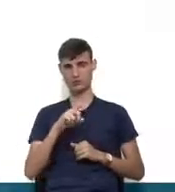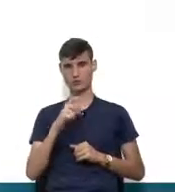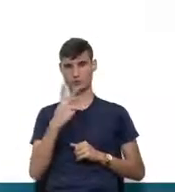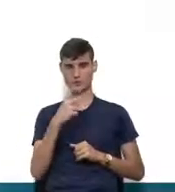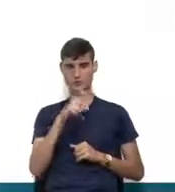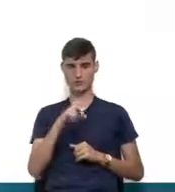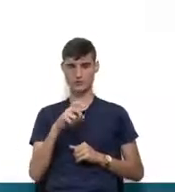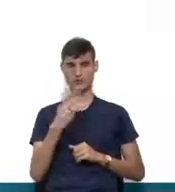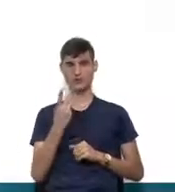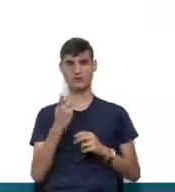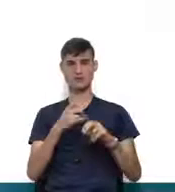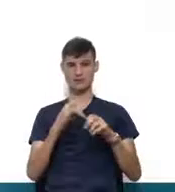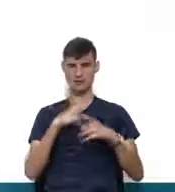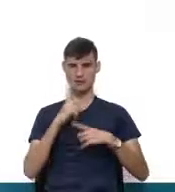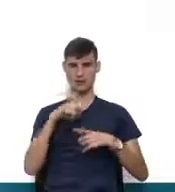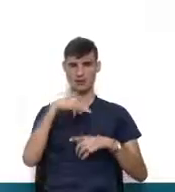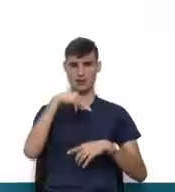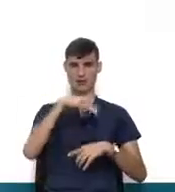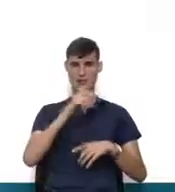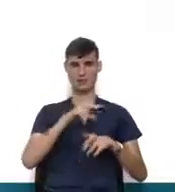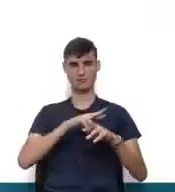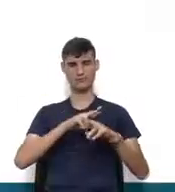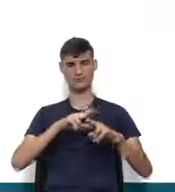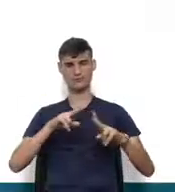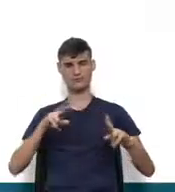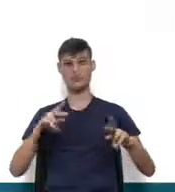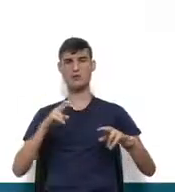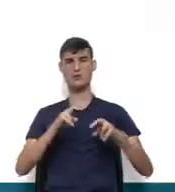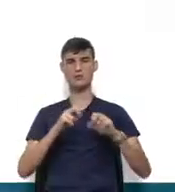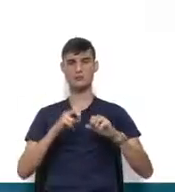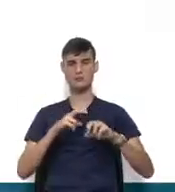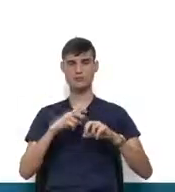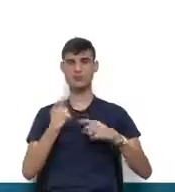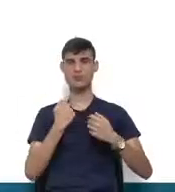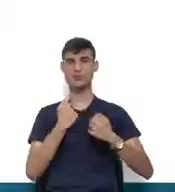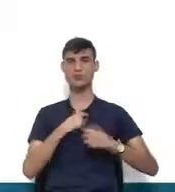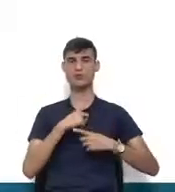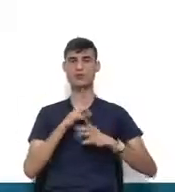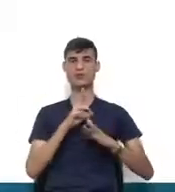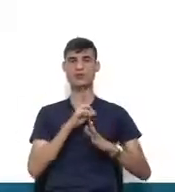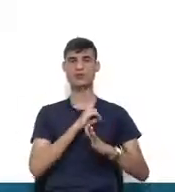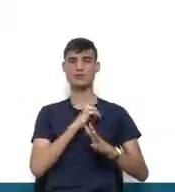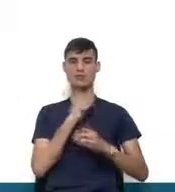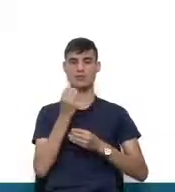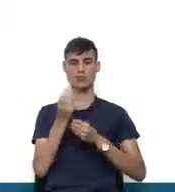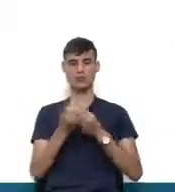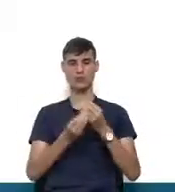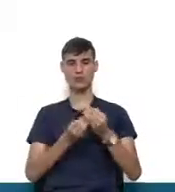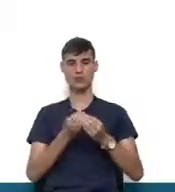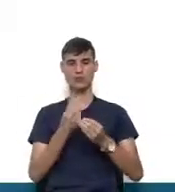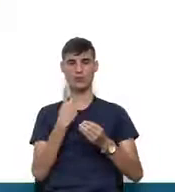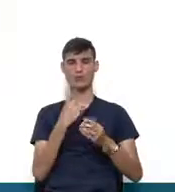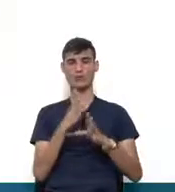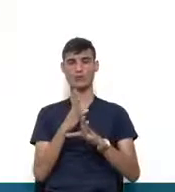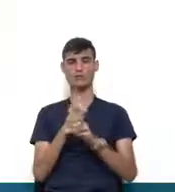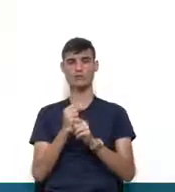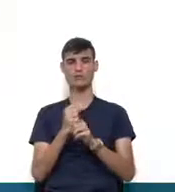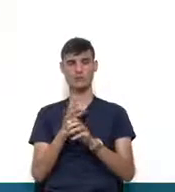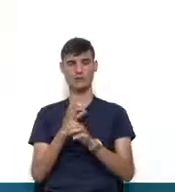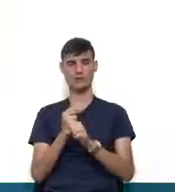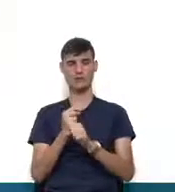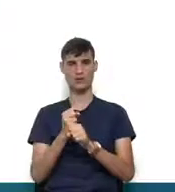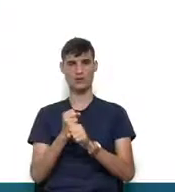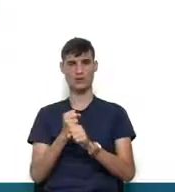n como sendo aí, né, enésimos termos, nós podemos representá-lo como sendo uma